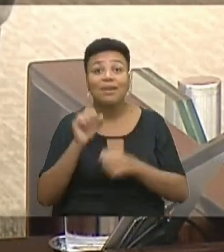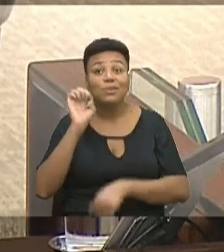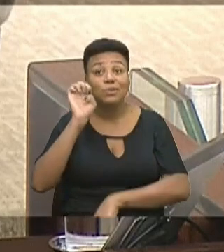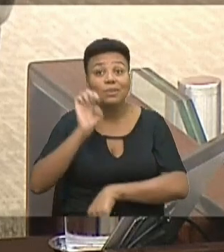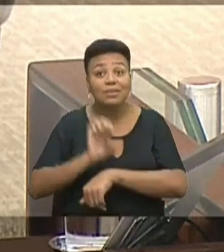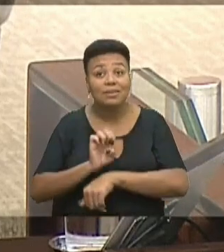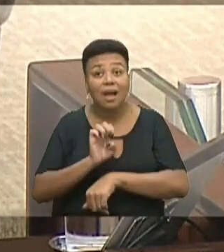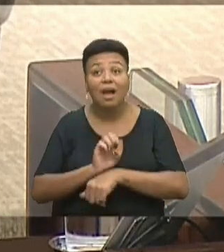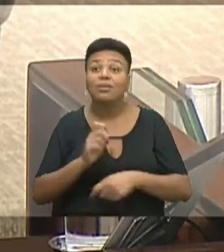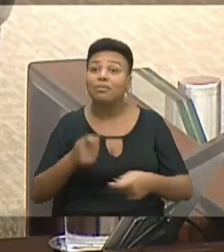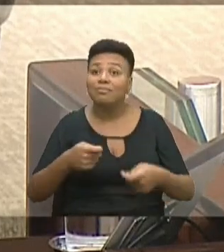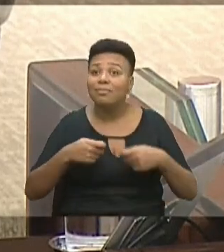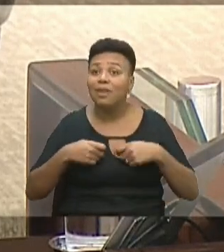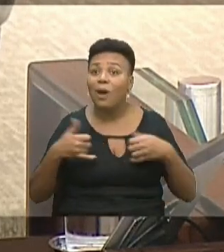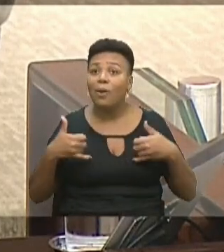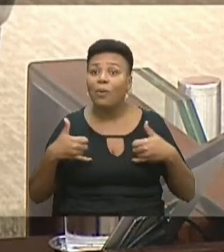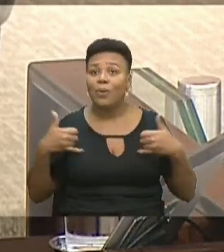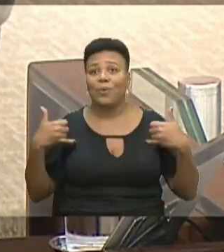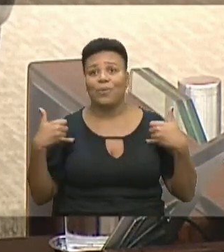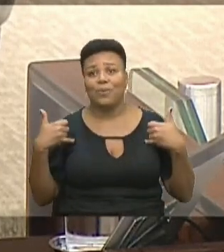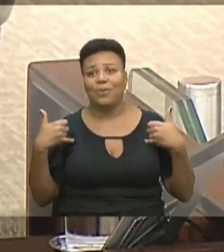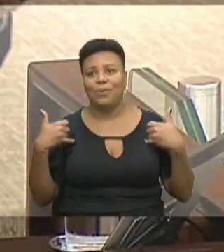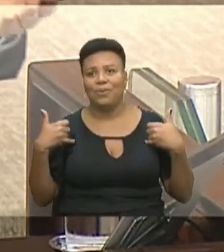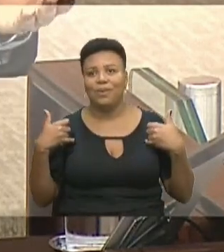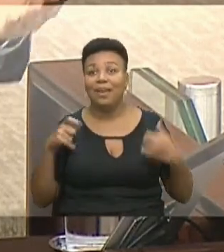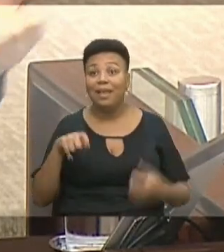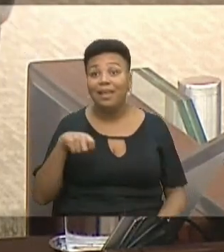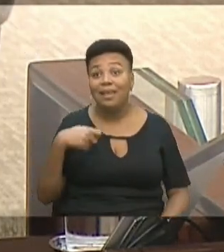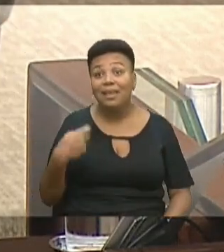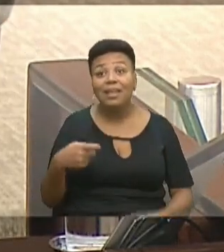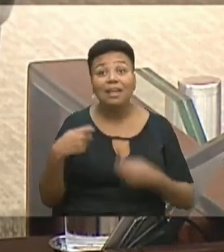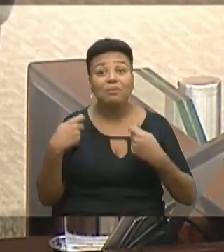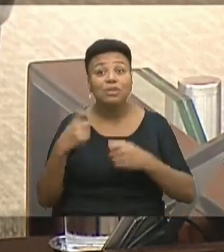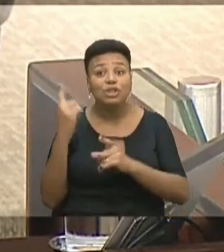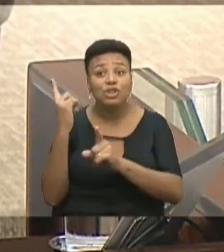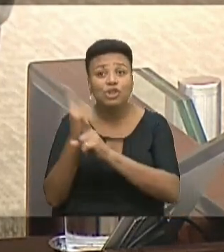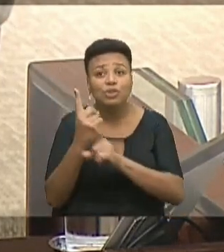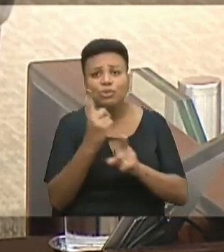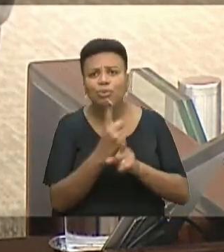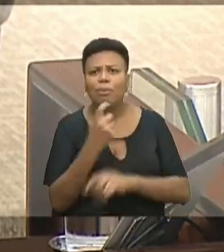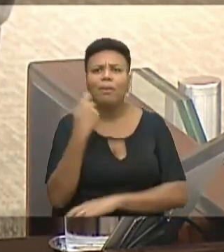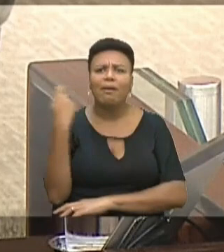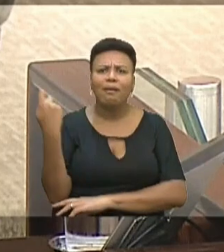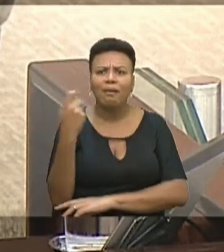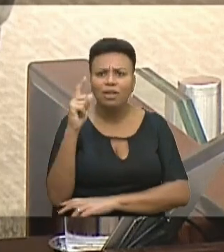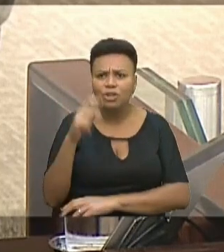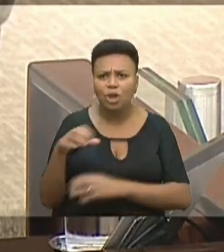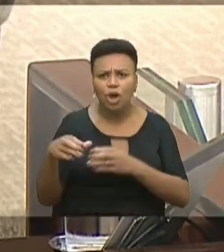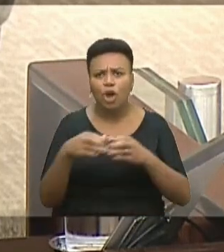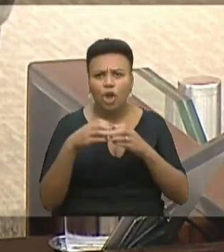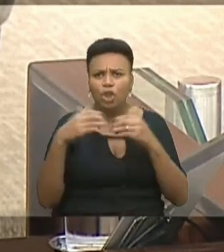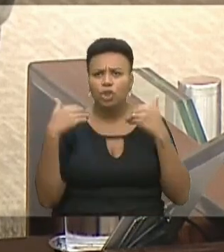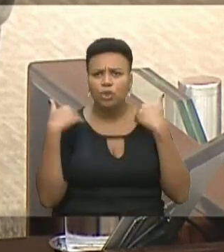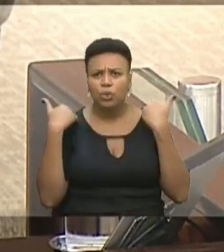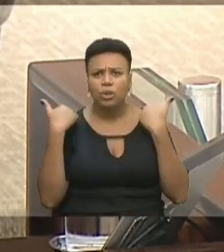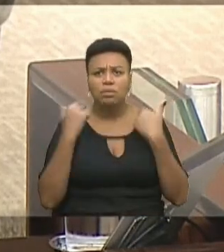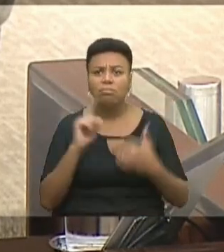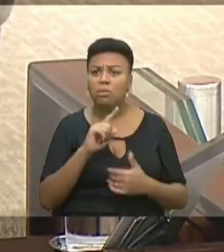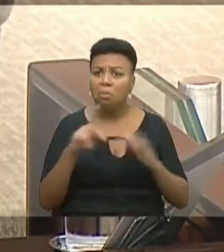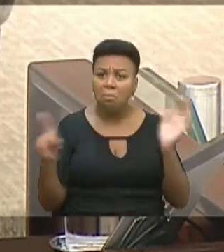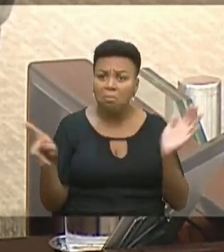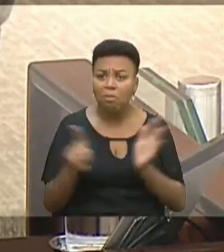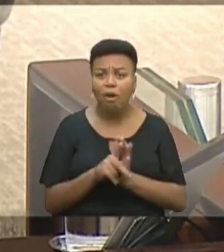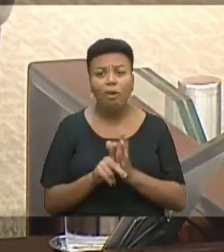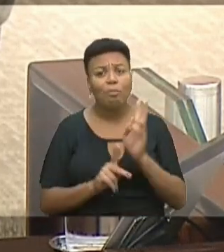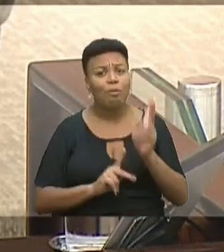motivo de orgulho para todos nós E quem precisa descobrir o Rio Grande do Sul só o turista não o próprio